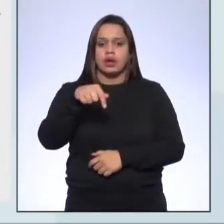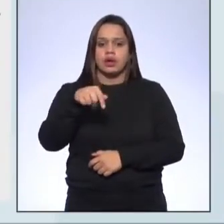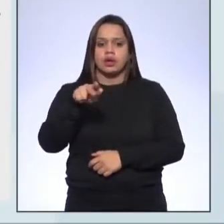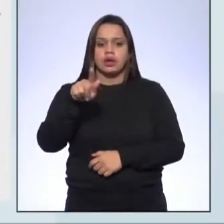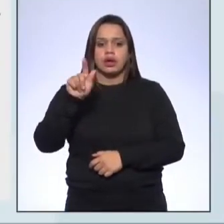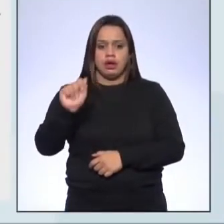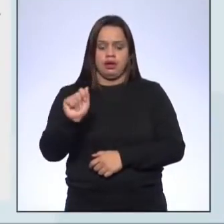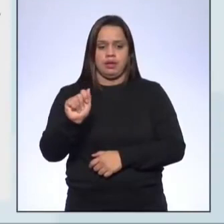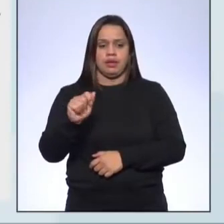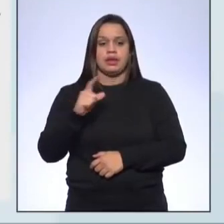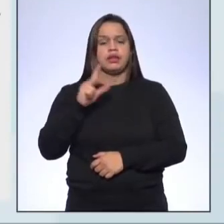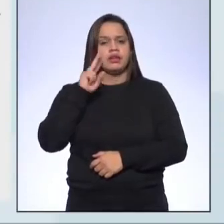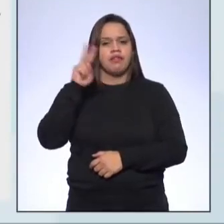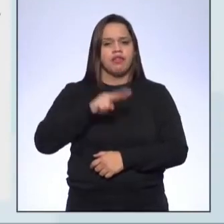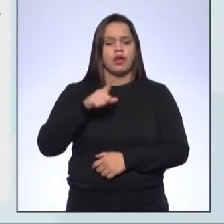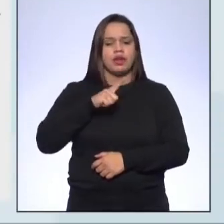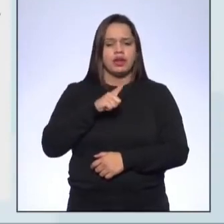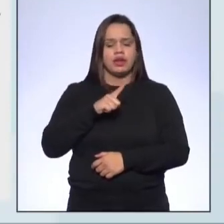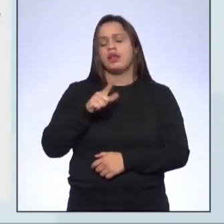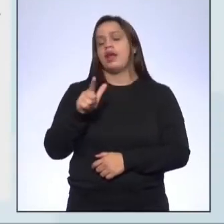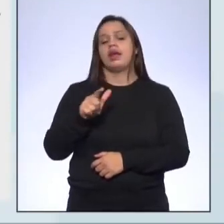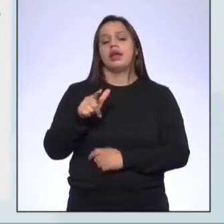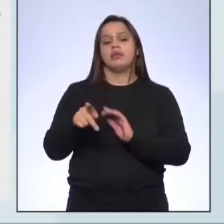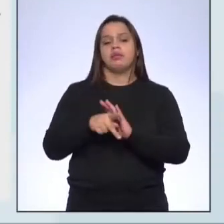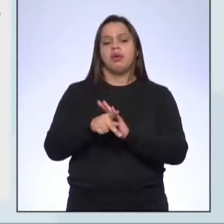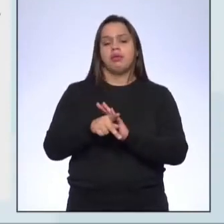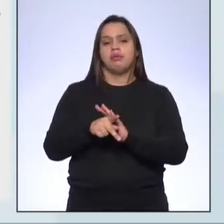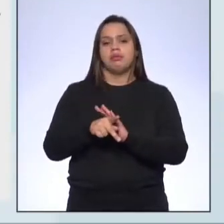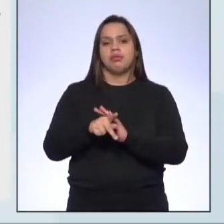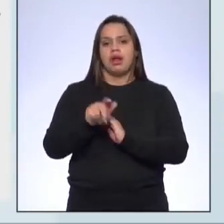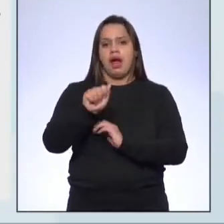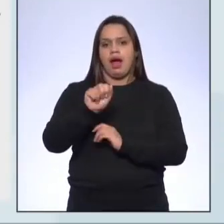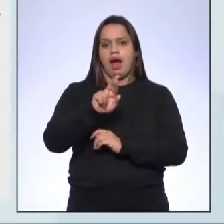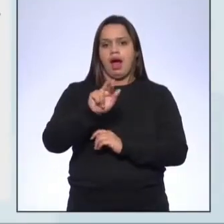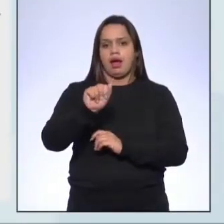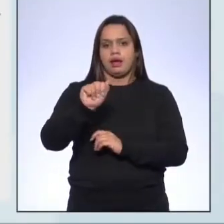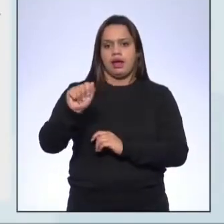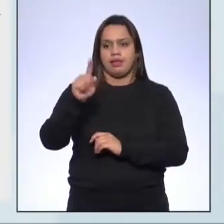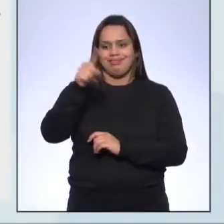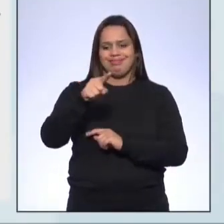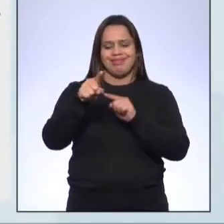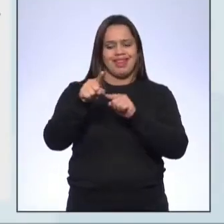tem acento, tá? Acho que foi a correção do próprio Word.